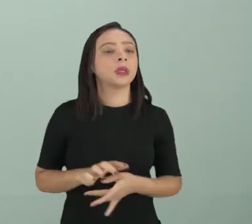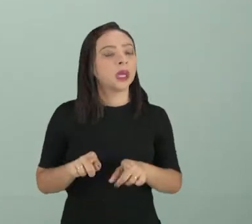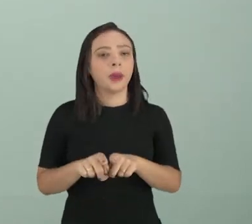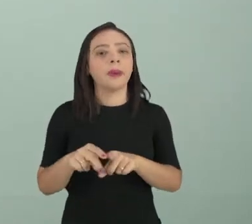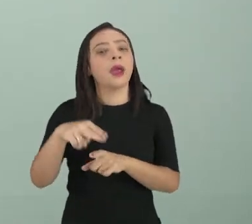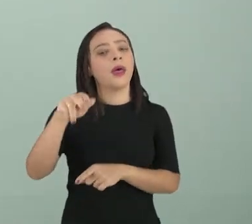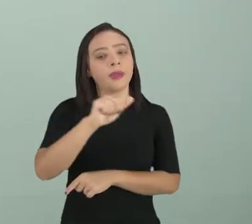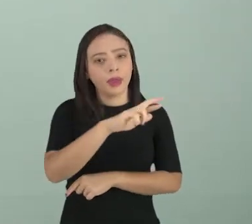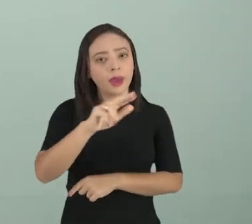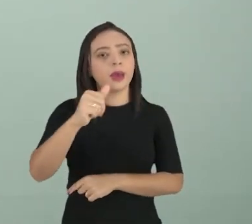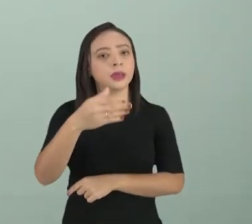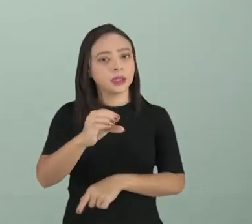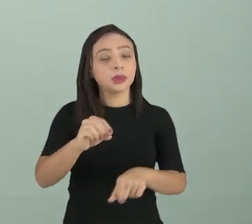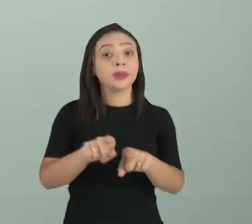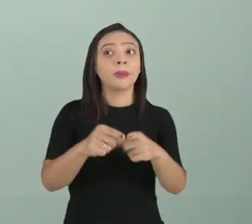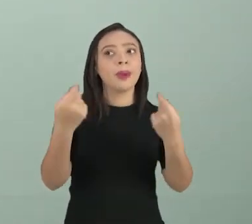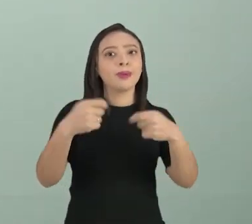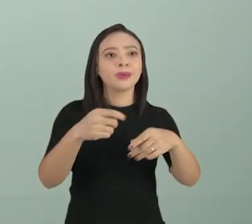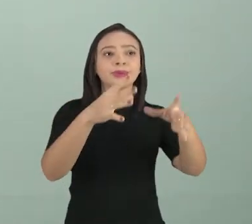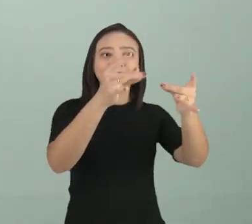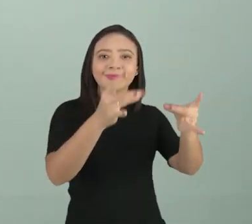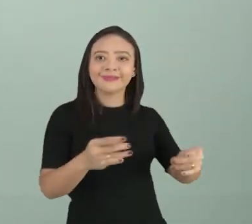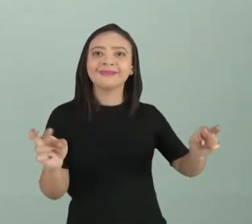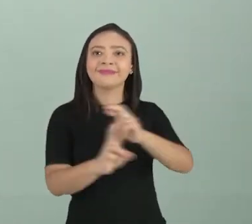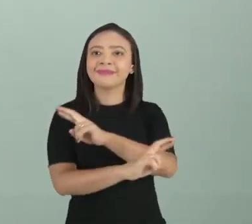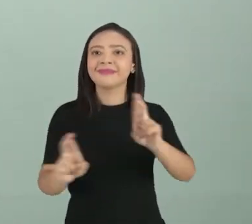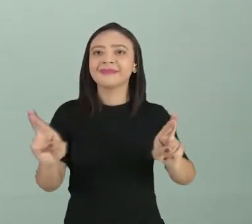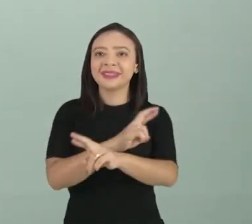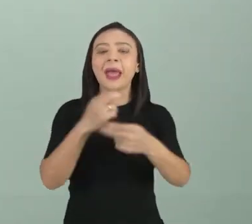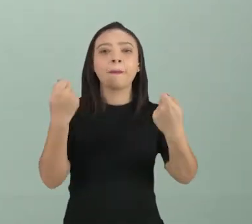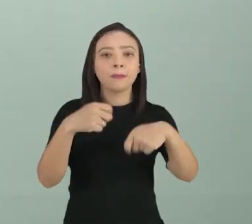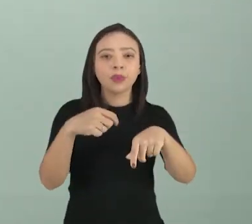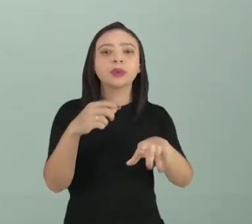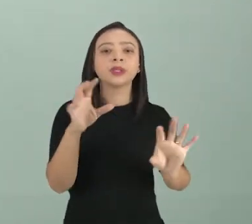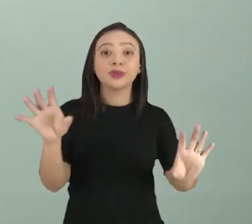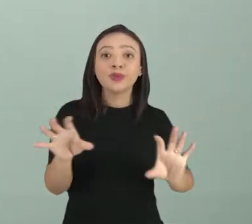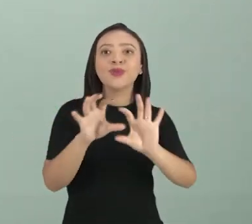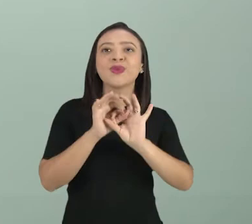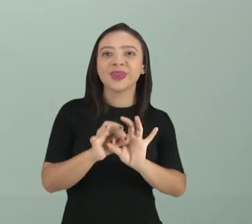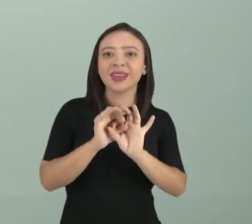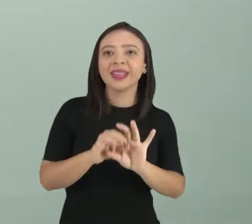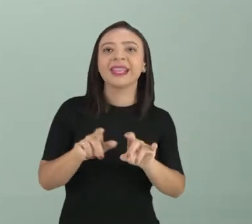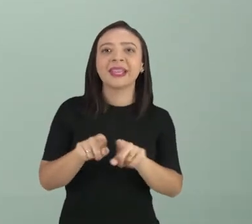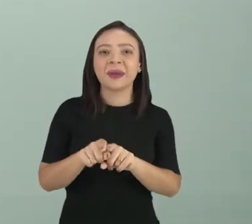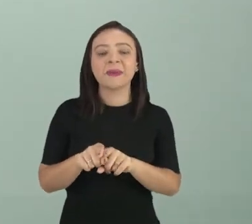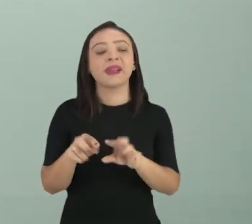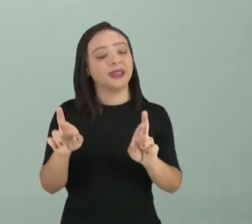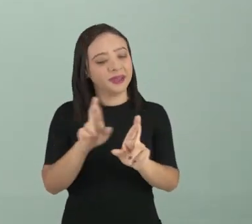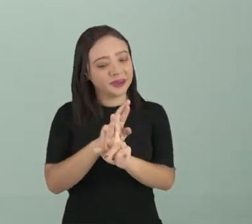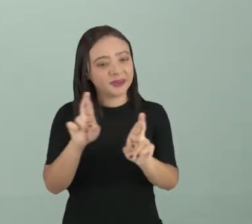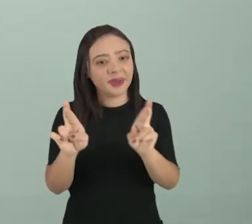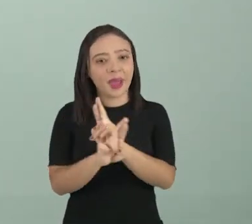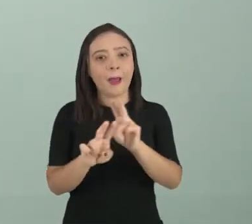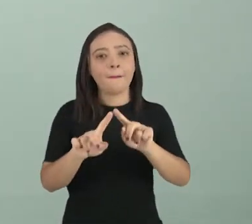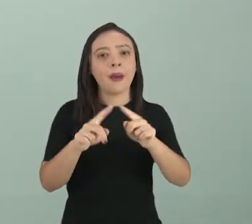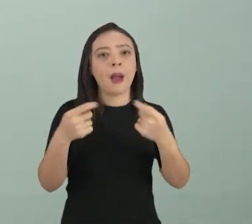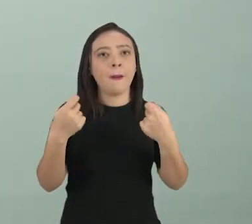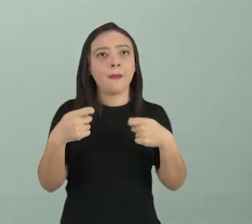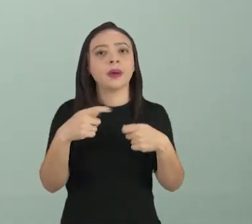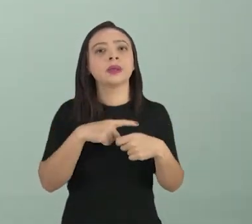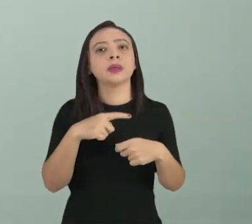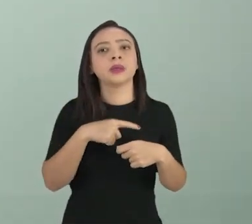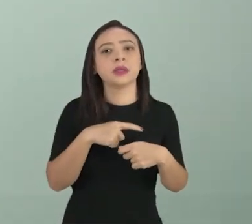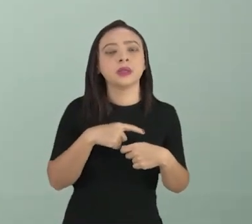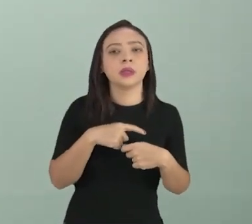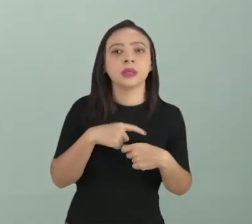narração também pode estar na descrição ok uma hora eles vão se juntar a eles vão conversar mas nós temos que sempre